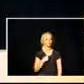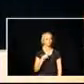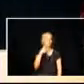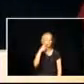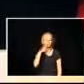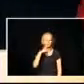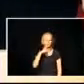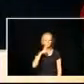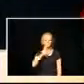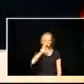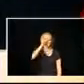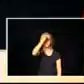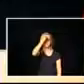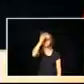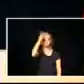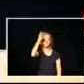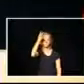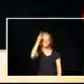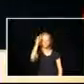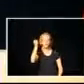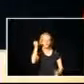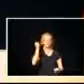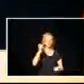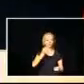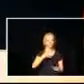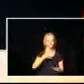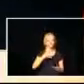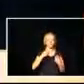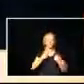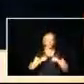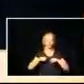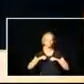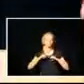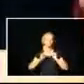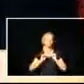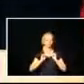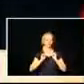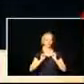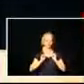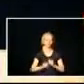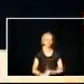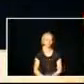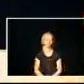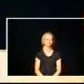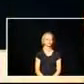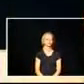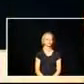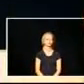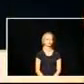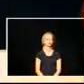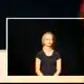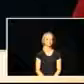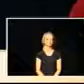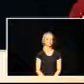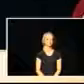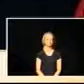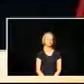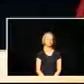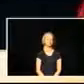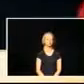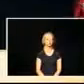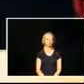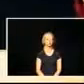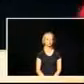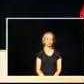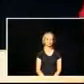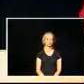a gestão que preza pela valorização de competências e valorização de talentos, ela